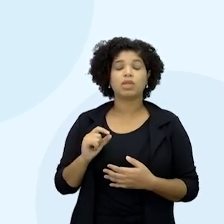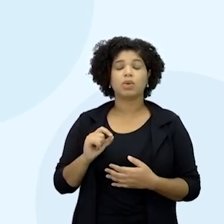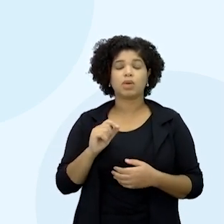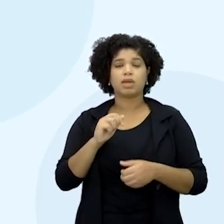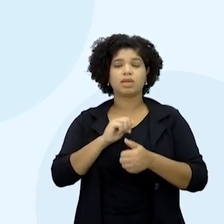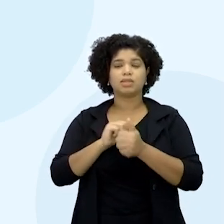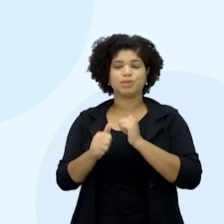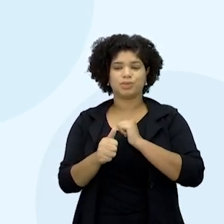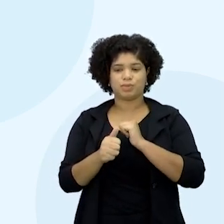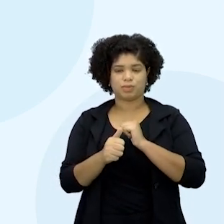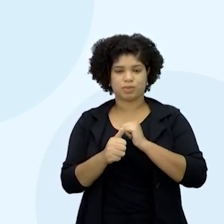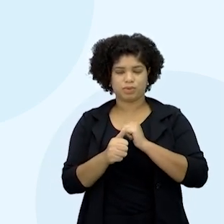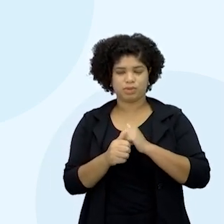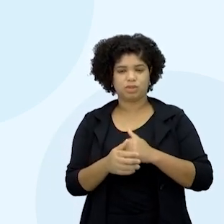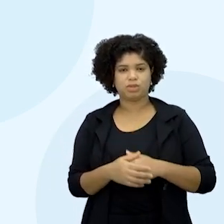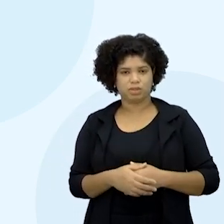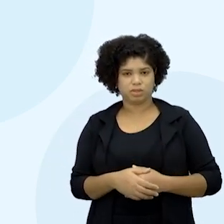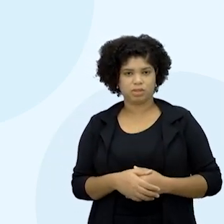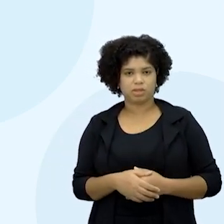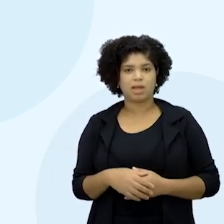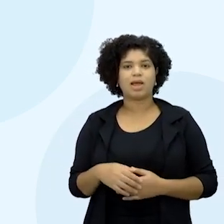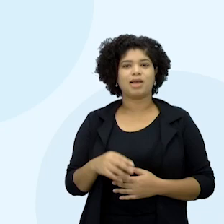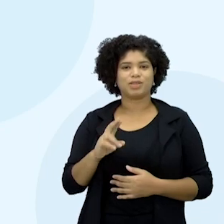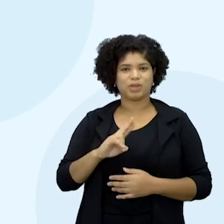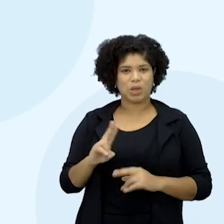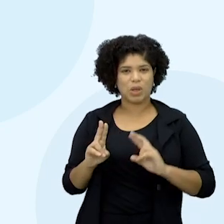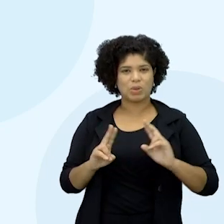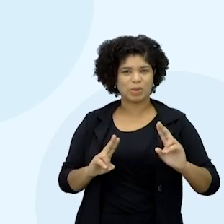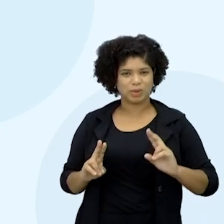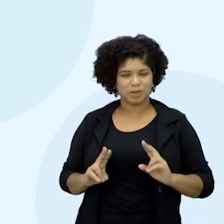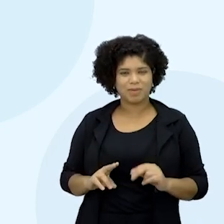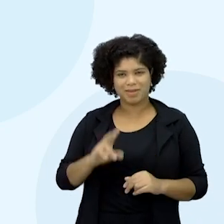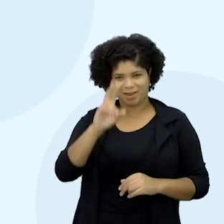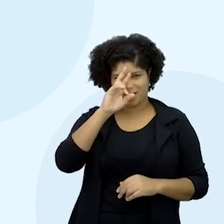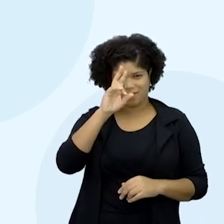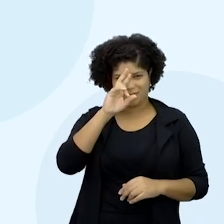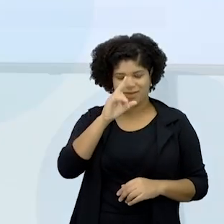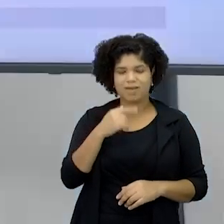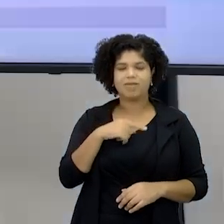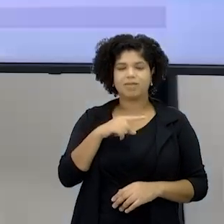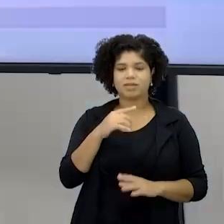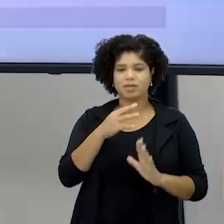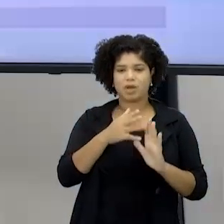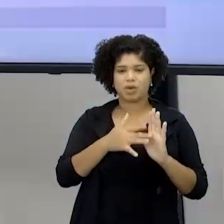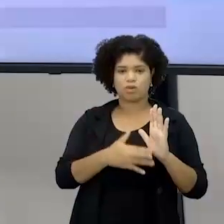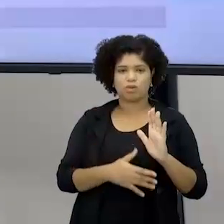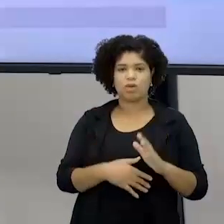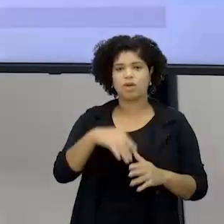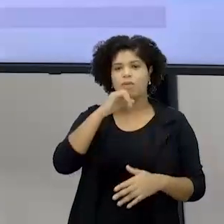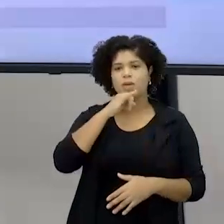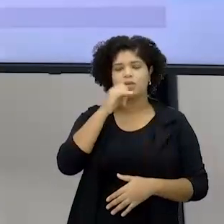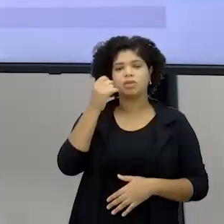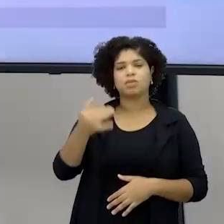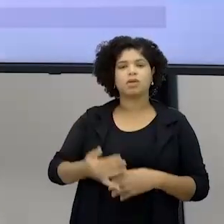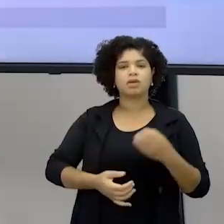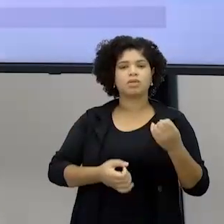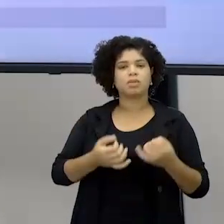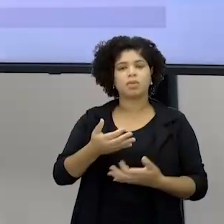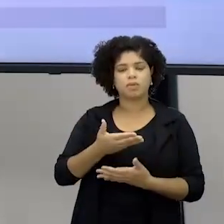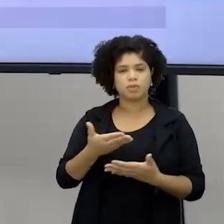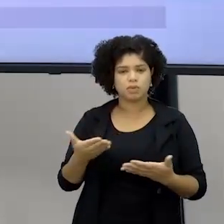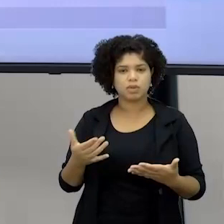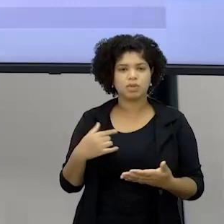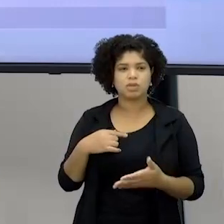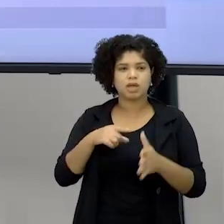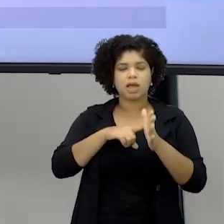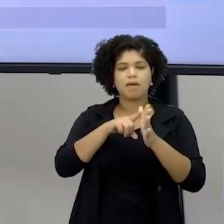esportes conforme nós formos desenvolvendo aquelas questões norteadoras. Então vamos lá. Eu citei aqui que uma das